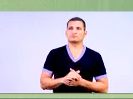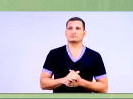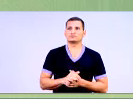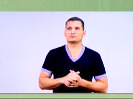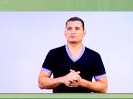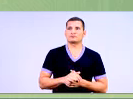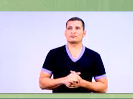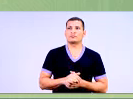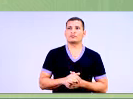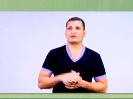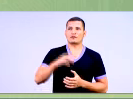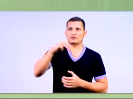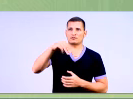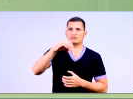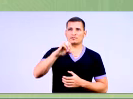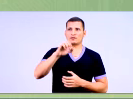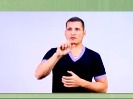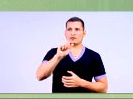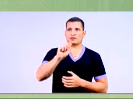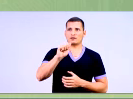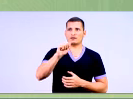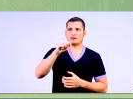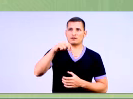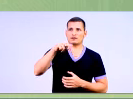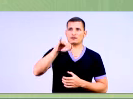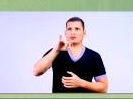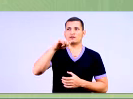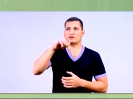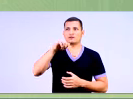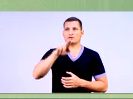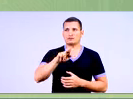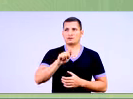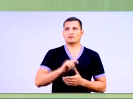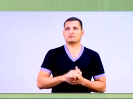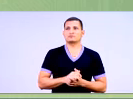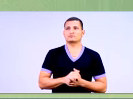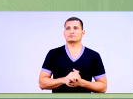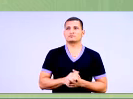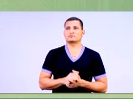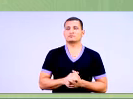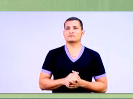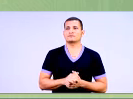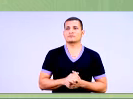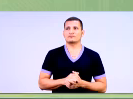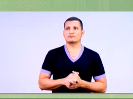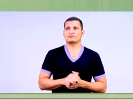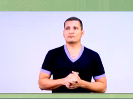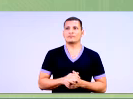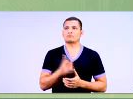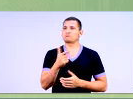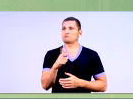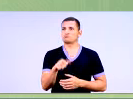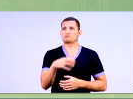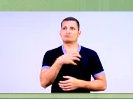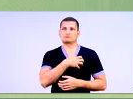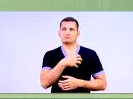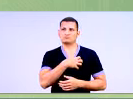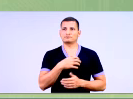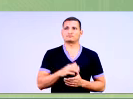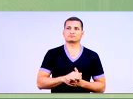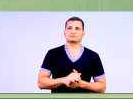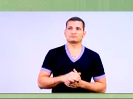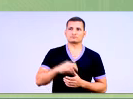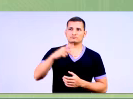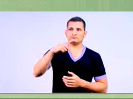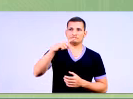palavra meaning, que é significado, sentido. Quando eu tenho meaningless, eu tenho sem sentido. Pain,